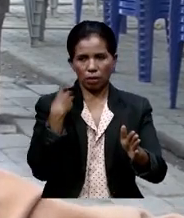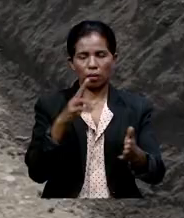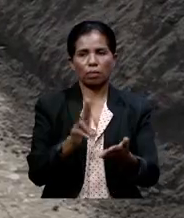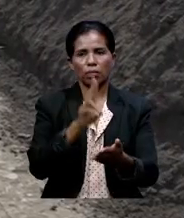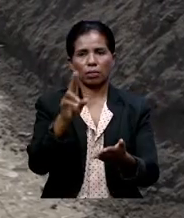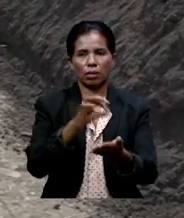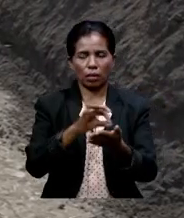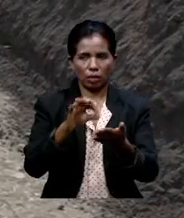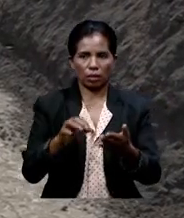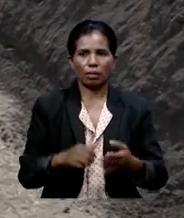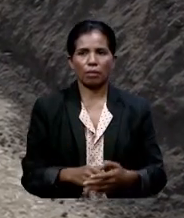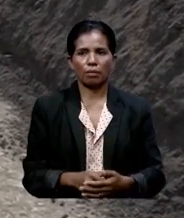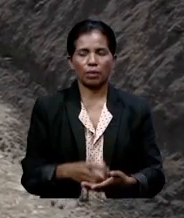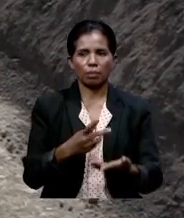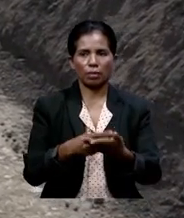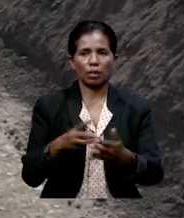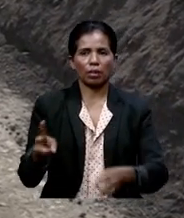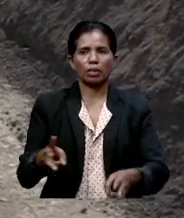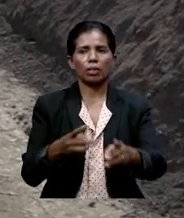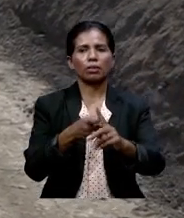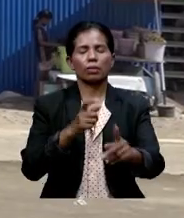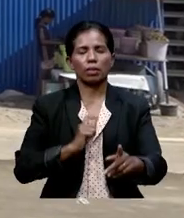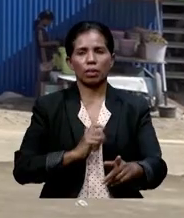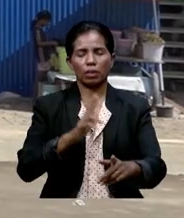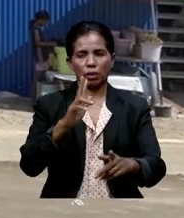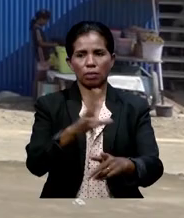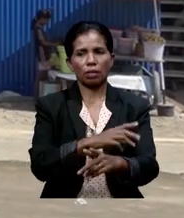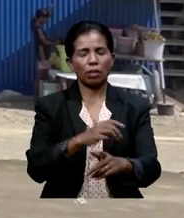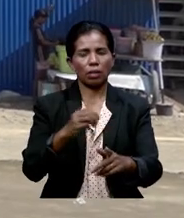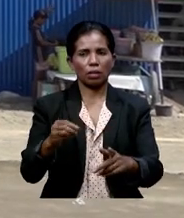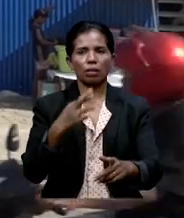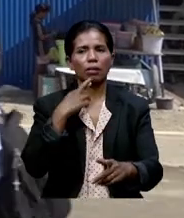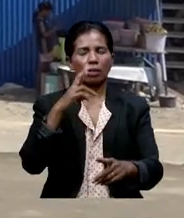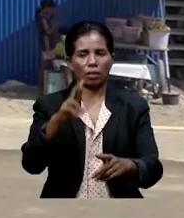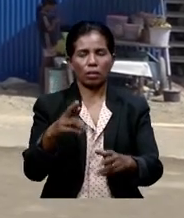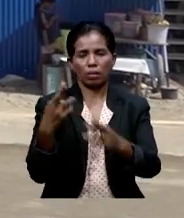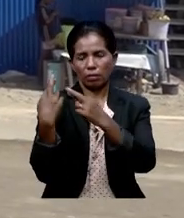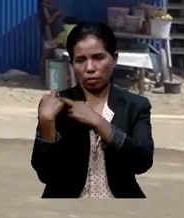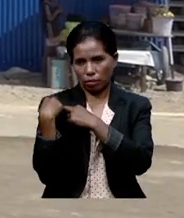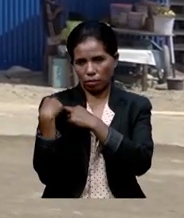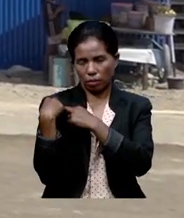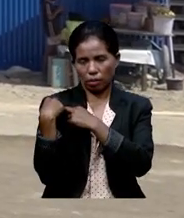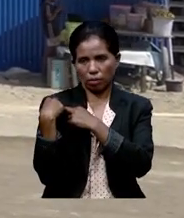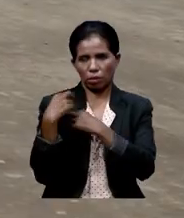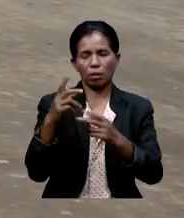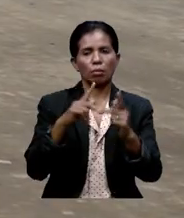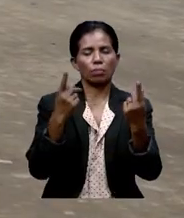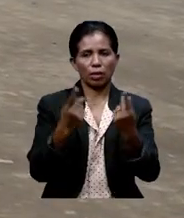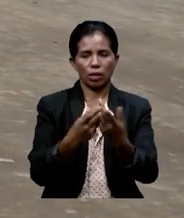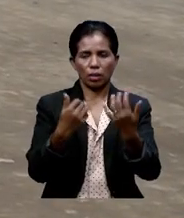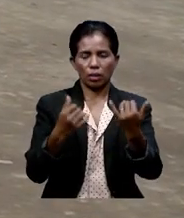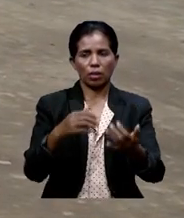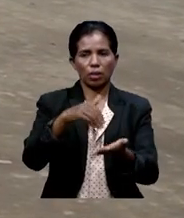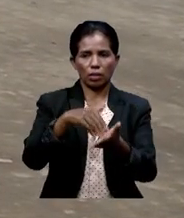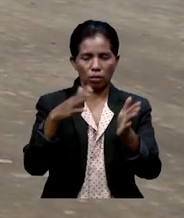dit hakerek de. Projeto Estrada Rusita Citolo Torotunda Kumorone responsabiliza Rusi Companhia Zone Z no Daudaune